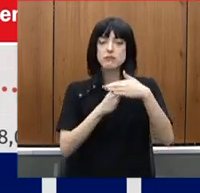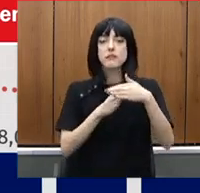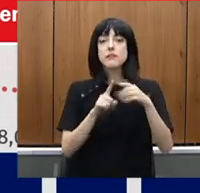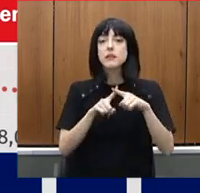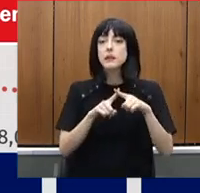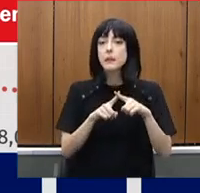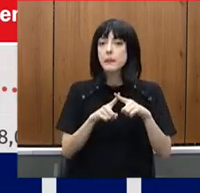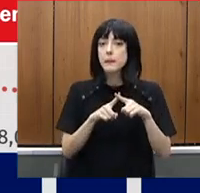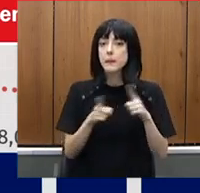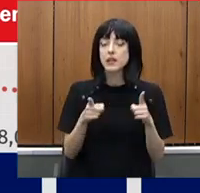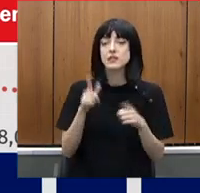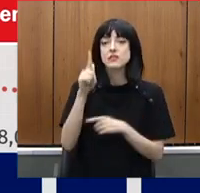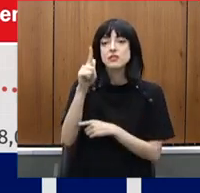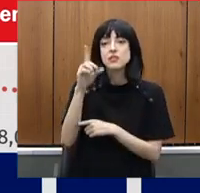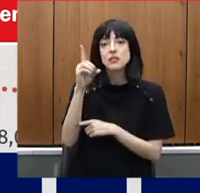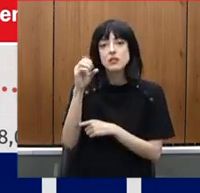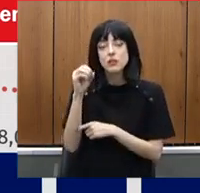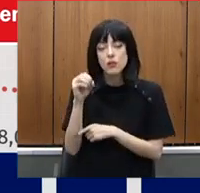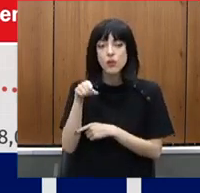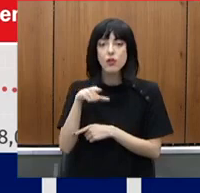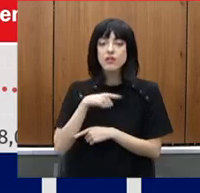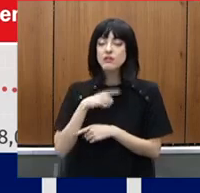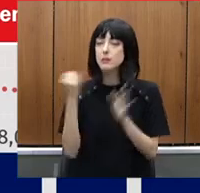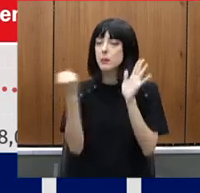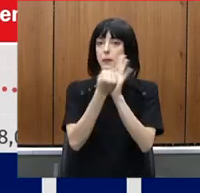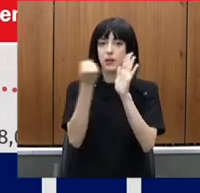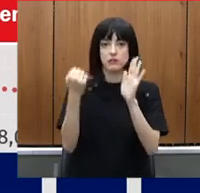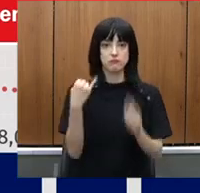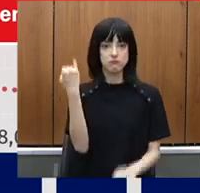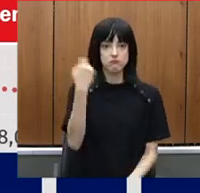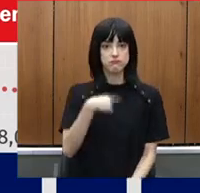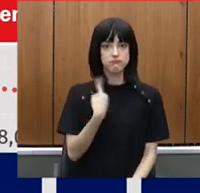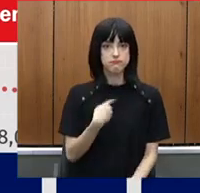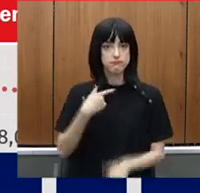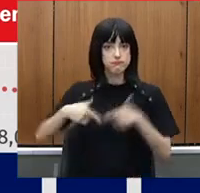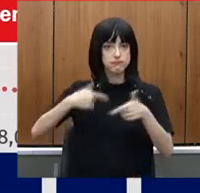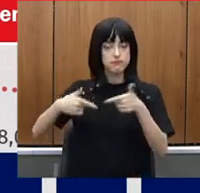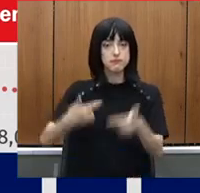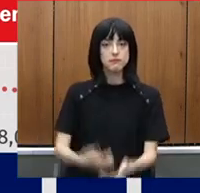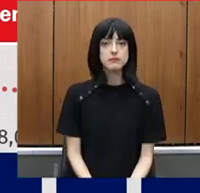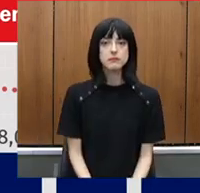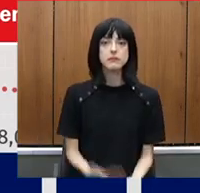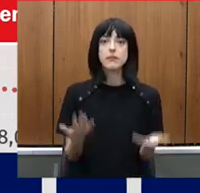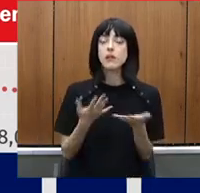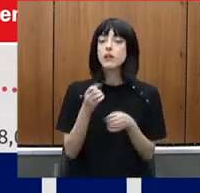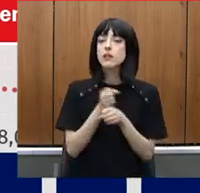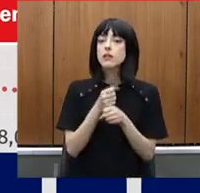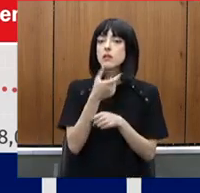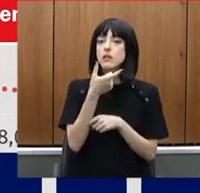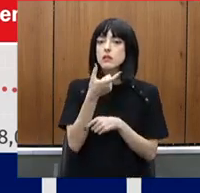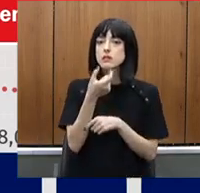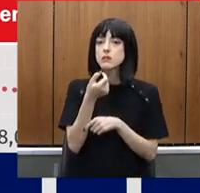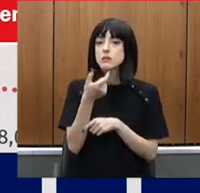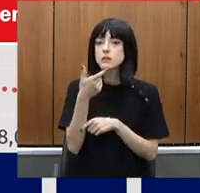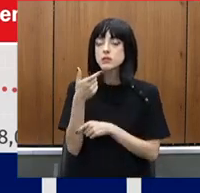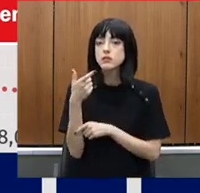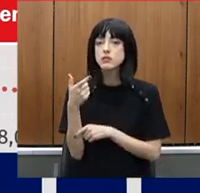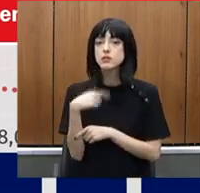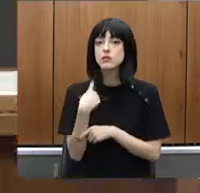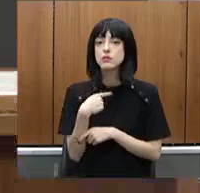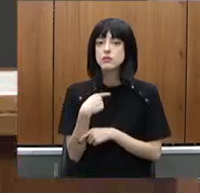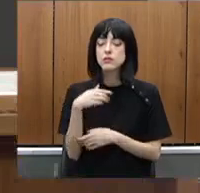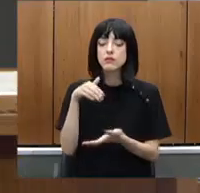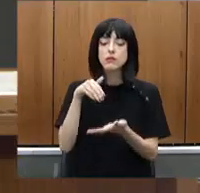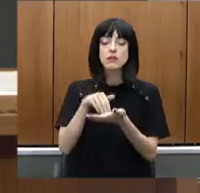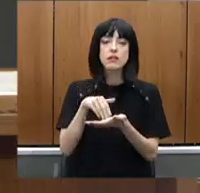nós estamos né fechando 2022 ainda com ainda com uma descendente